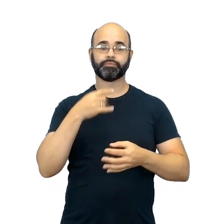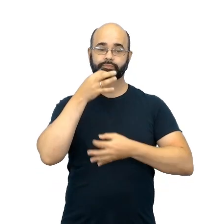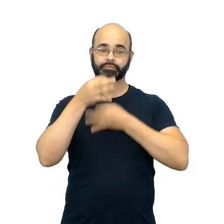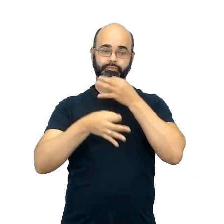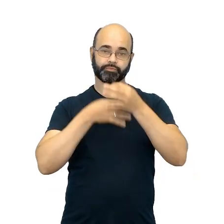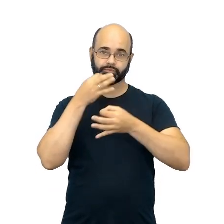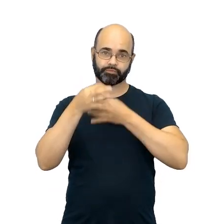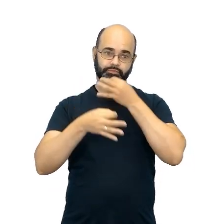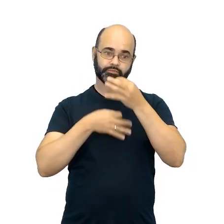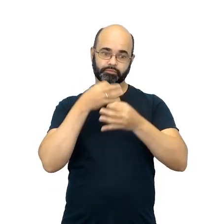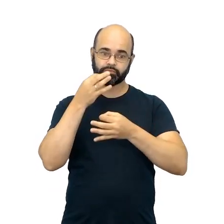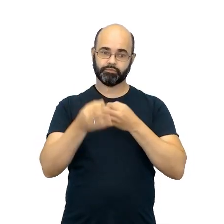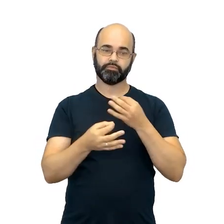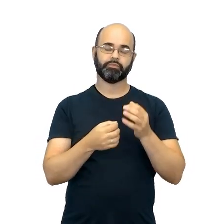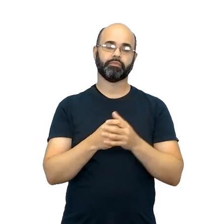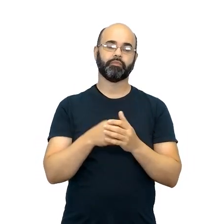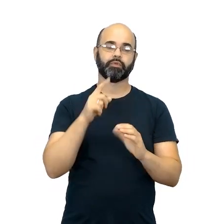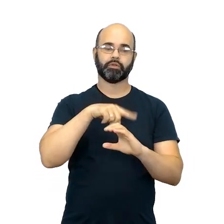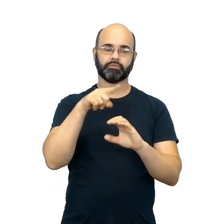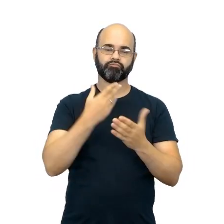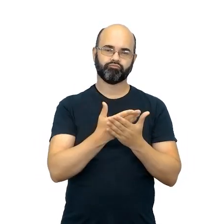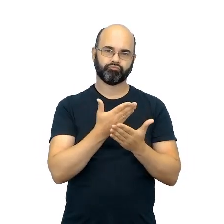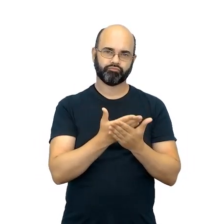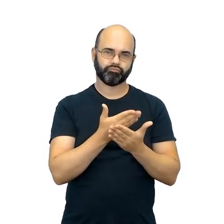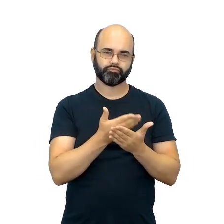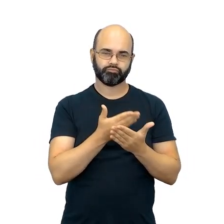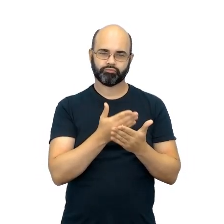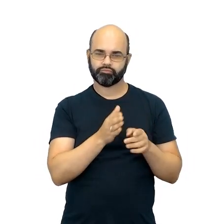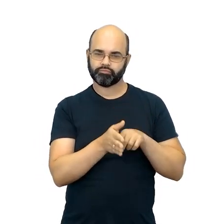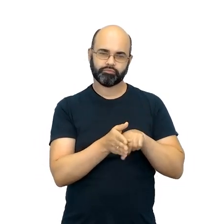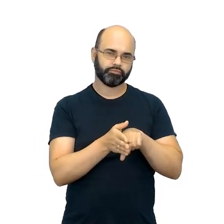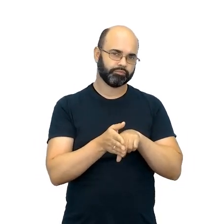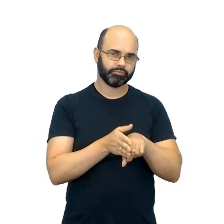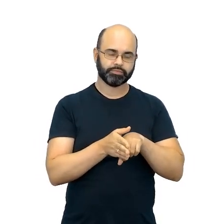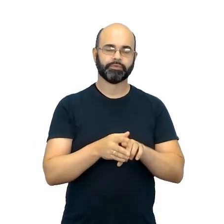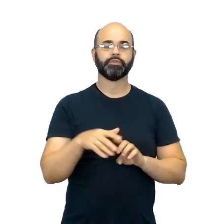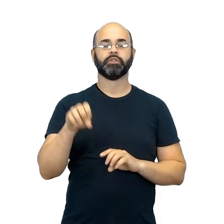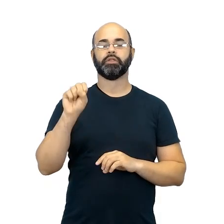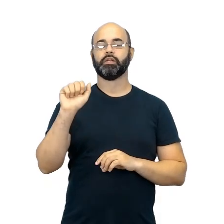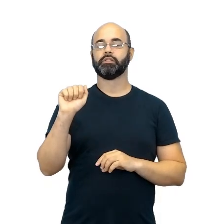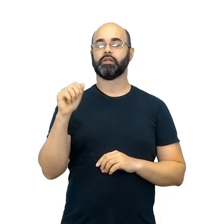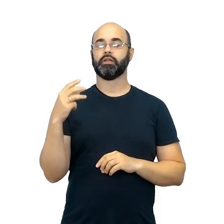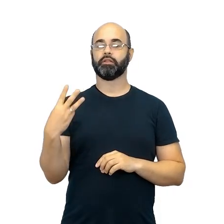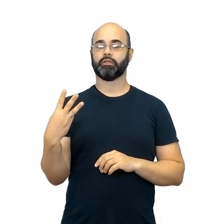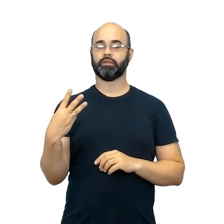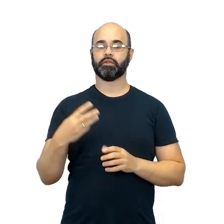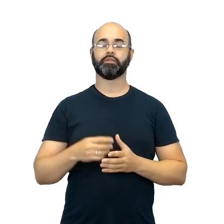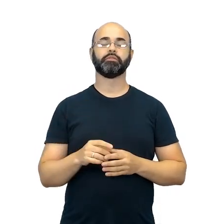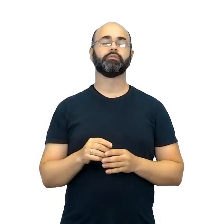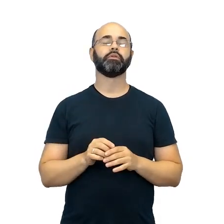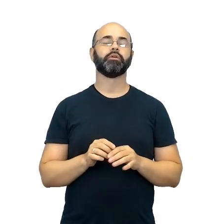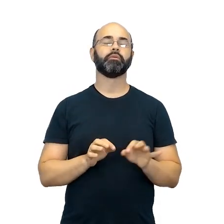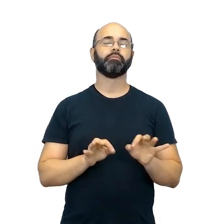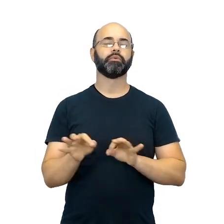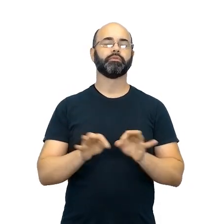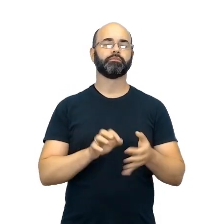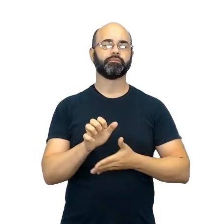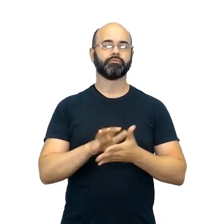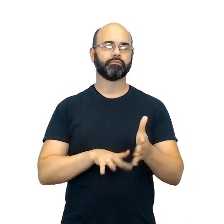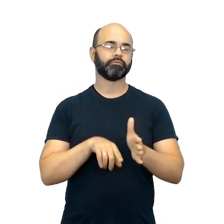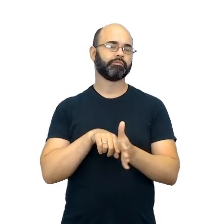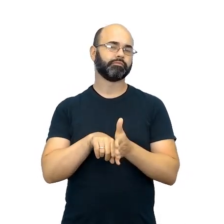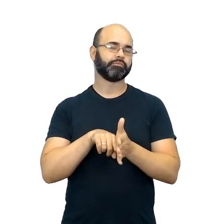por ciências e, por fim, né, na SA3, aprofundaremos sobre o planejamento de atividades